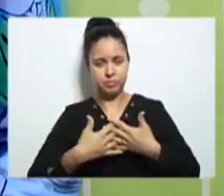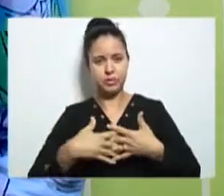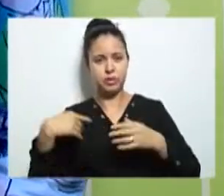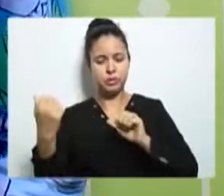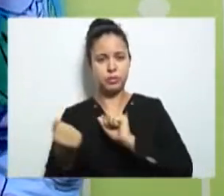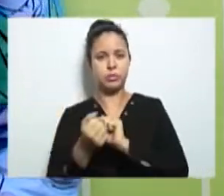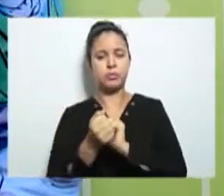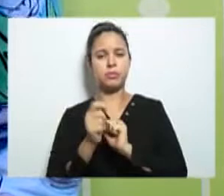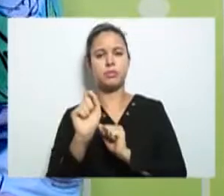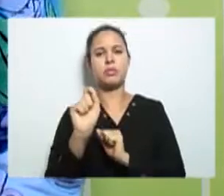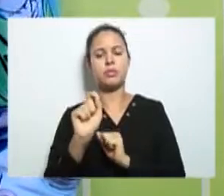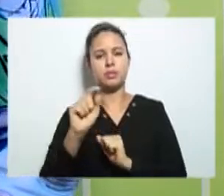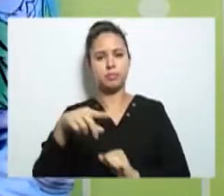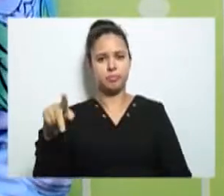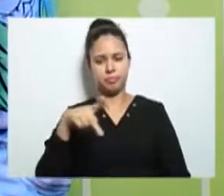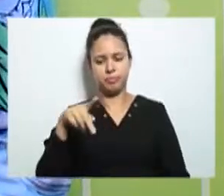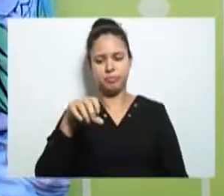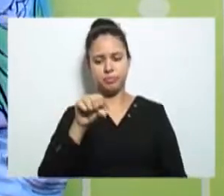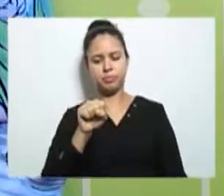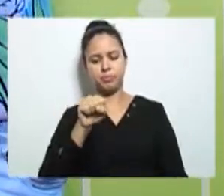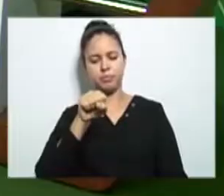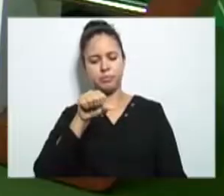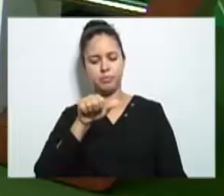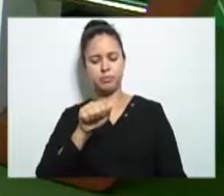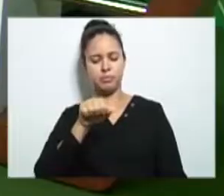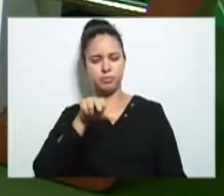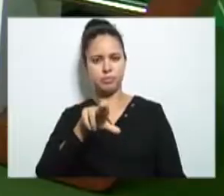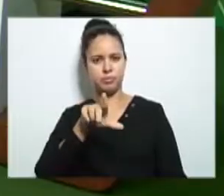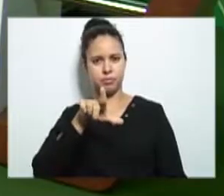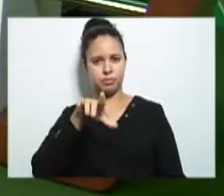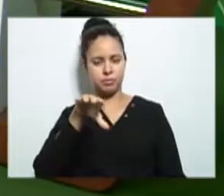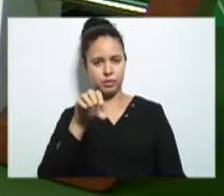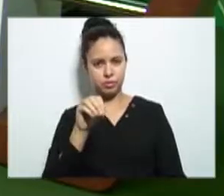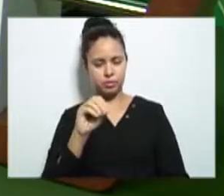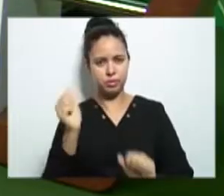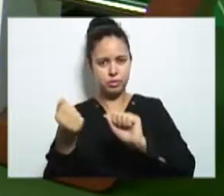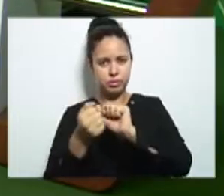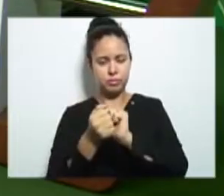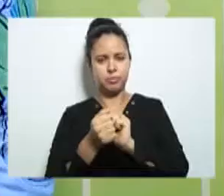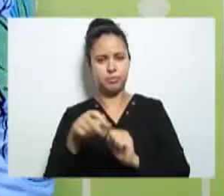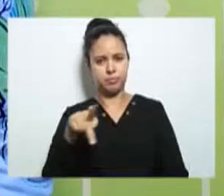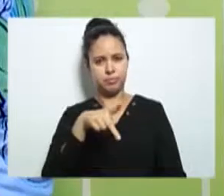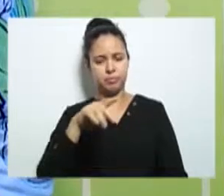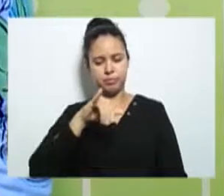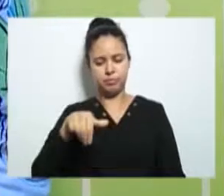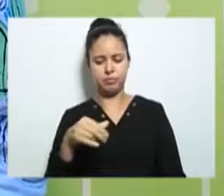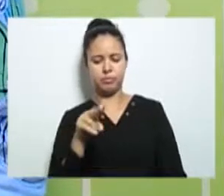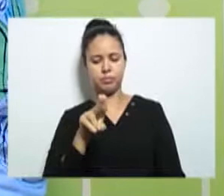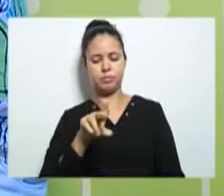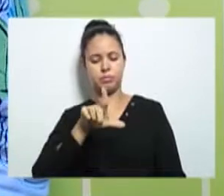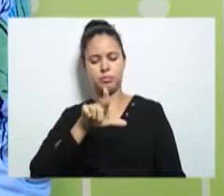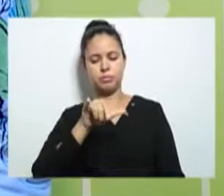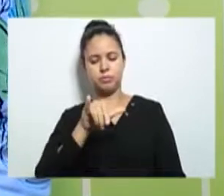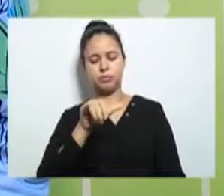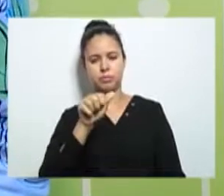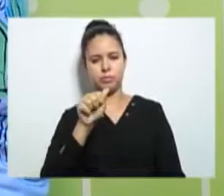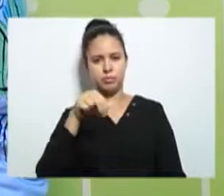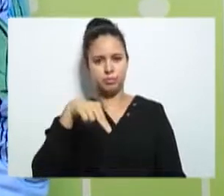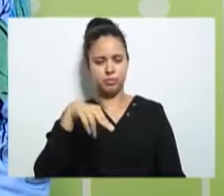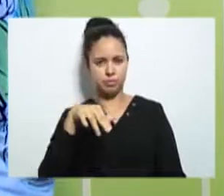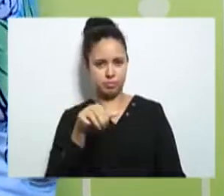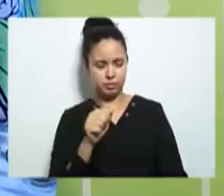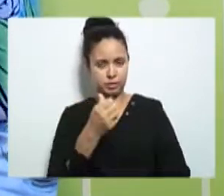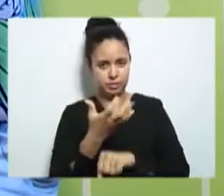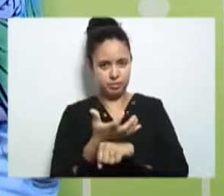aqui com o professor Saulo e a professora Juliana, Olá. Que são da disciplina de Introdução à Informática,